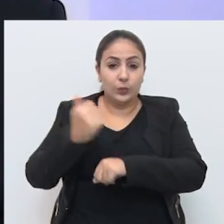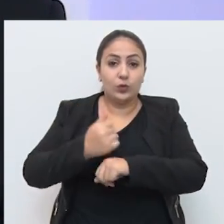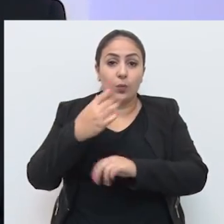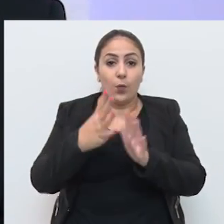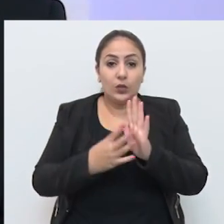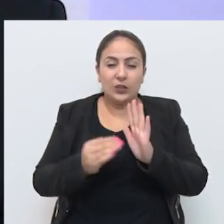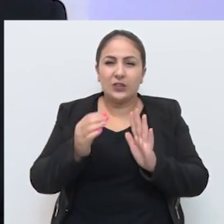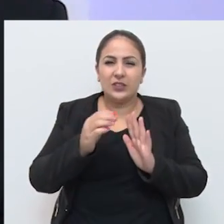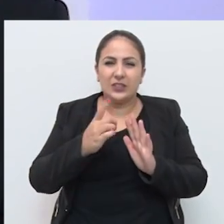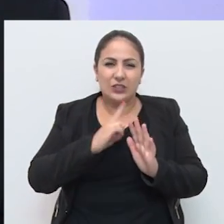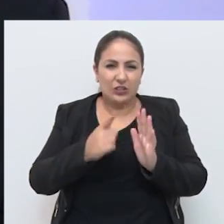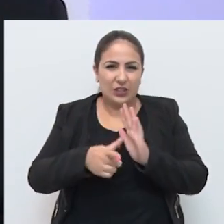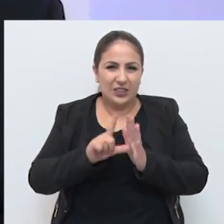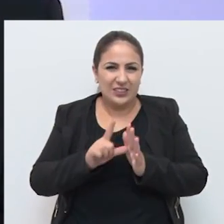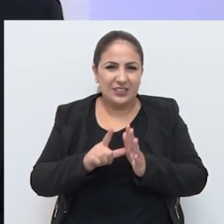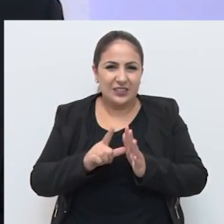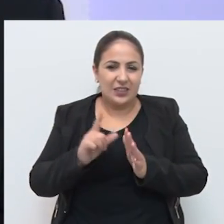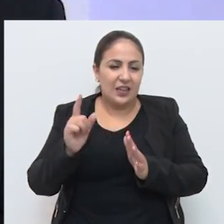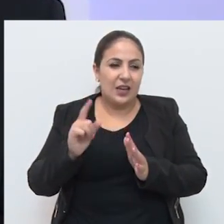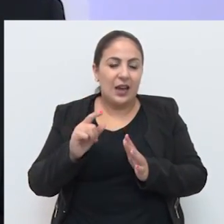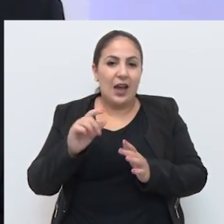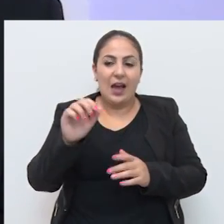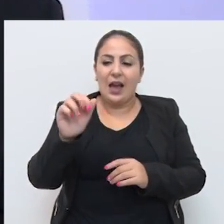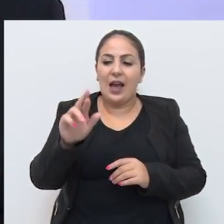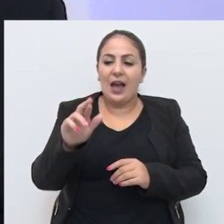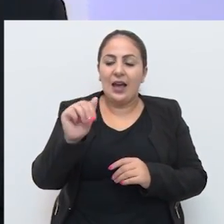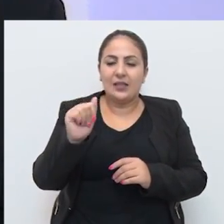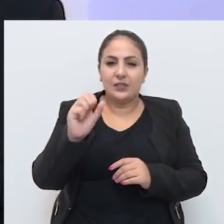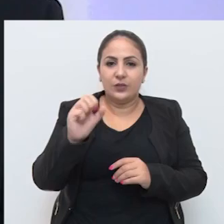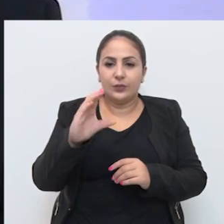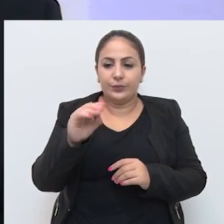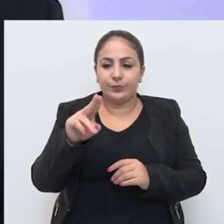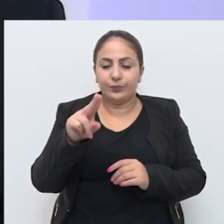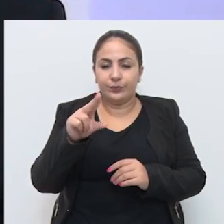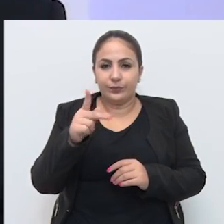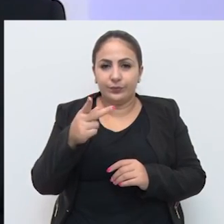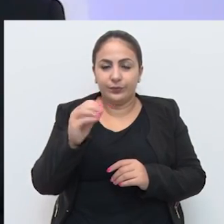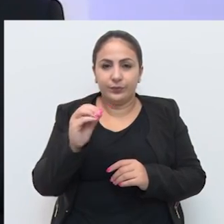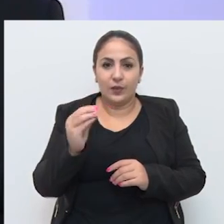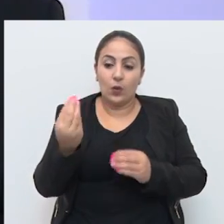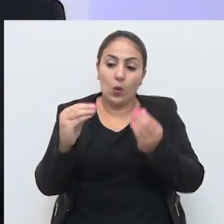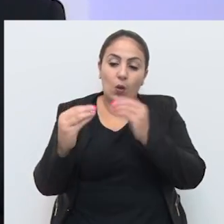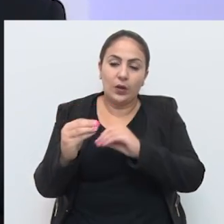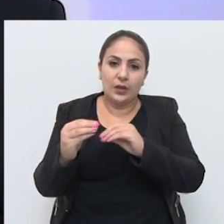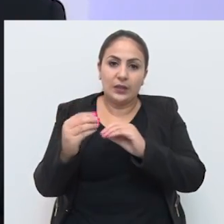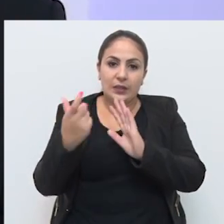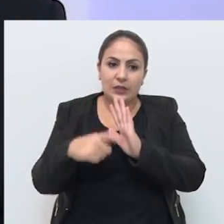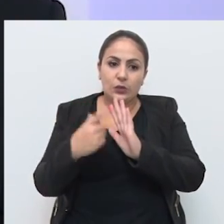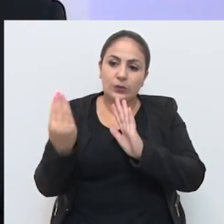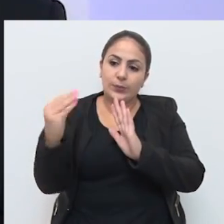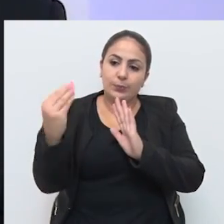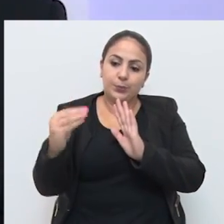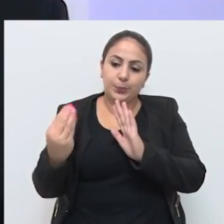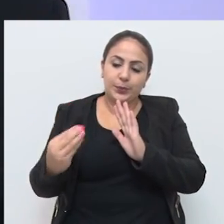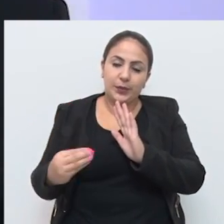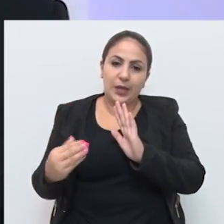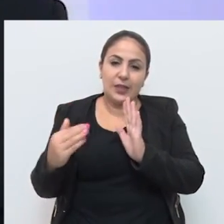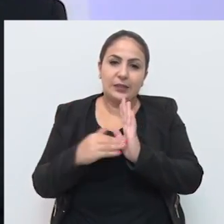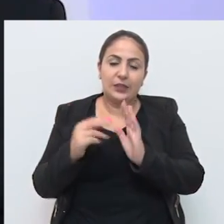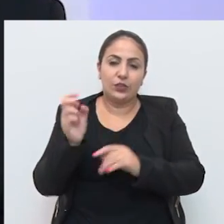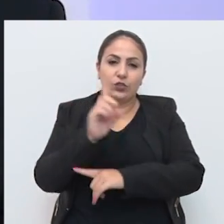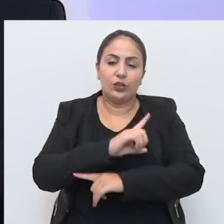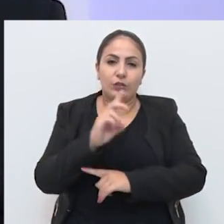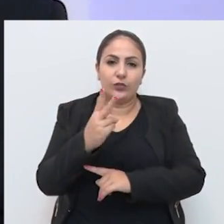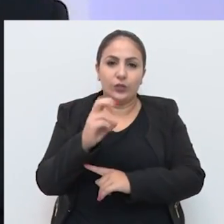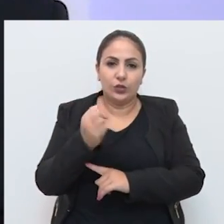existiam antigamente, como o rascunho, que era um sistema que tu podias ir informando os dados até 28 de fevereiro. Então as